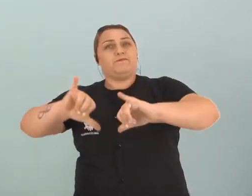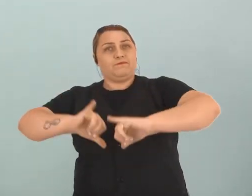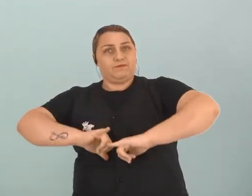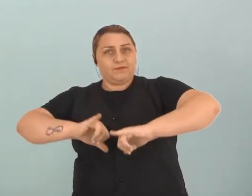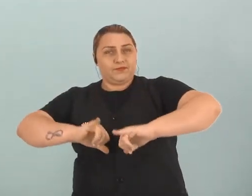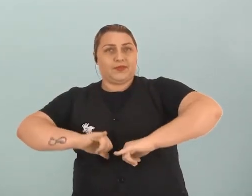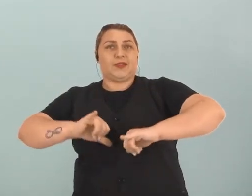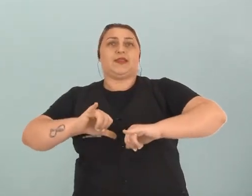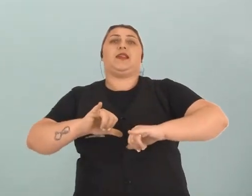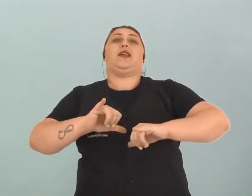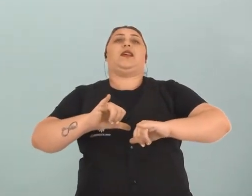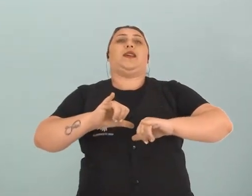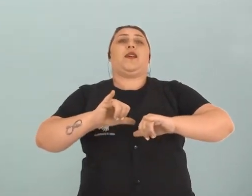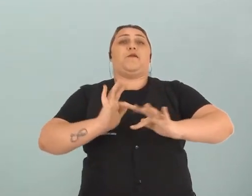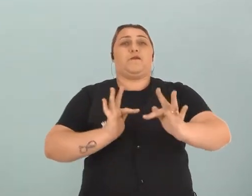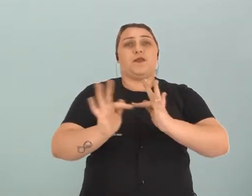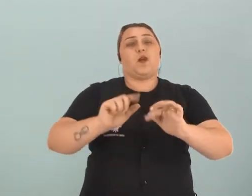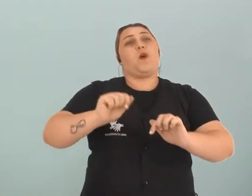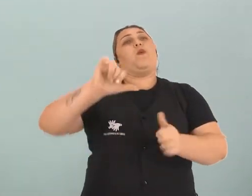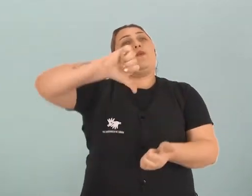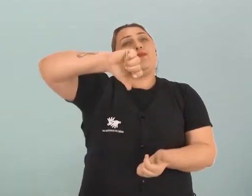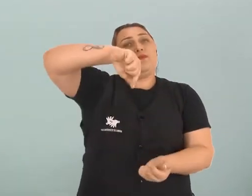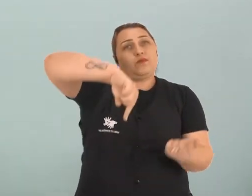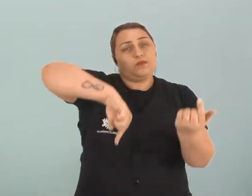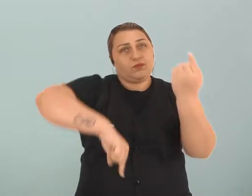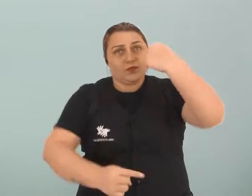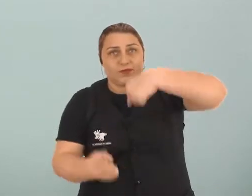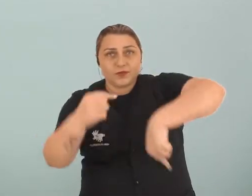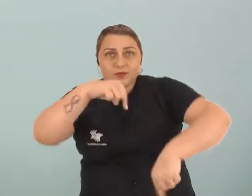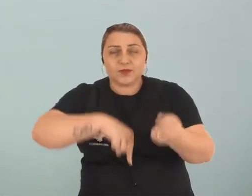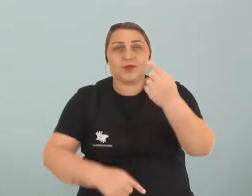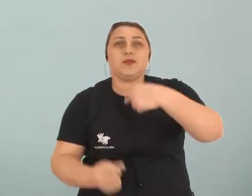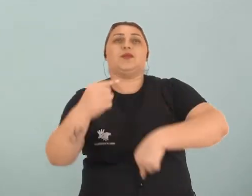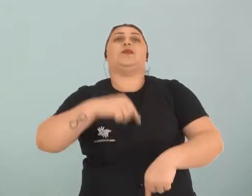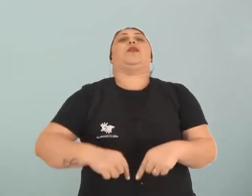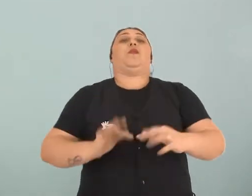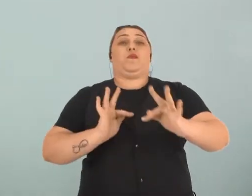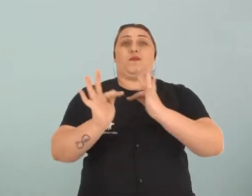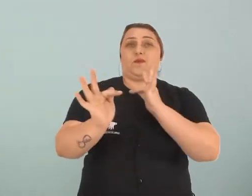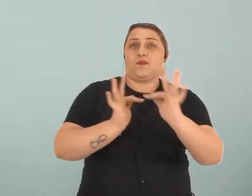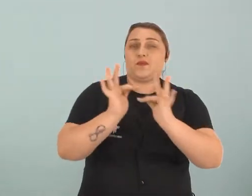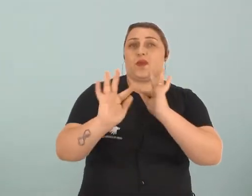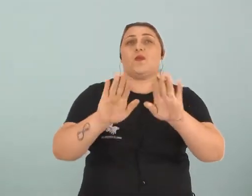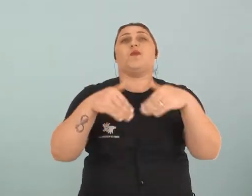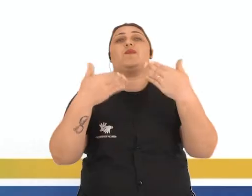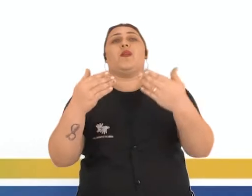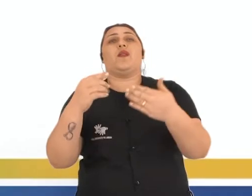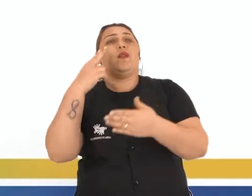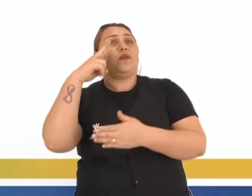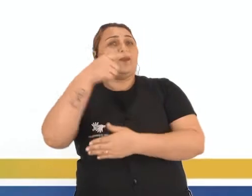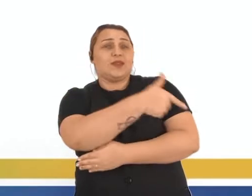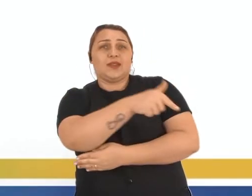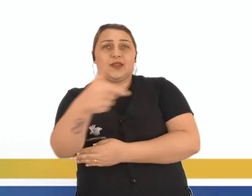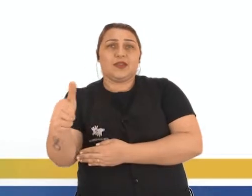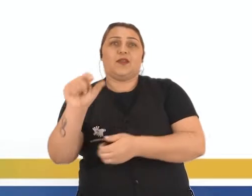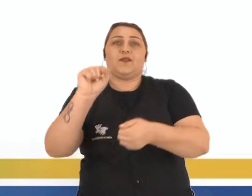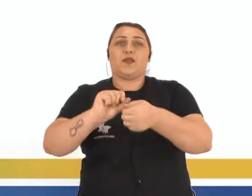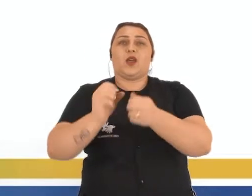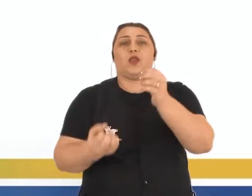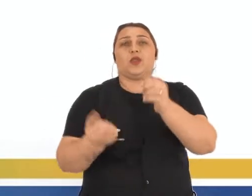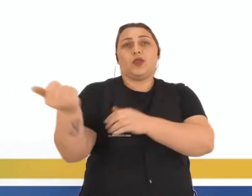mudanças podem ser físicas ou químicas. Os fenômenos físicos são aqueles fenômenos em que nós não vamos ter formação de